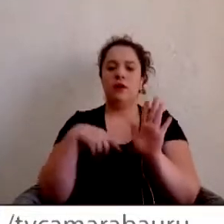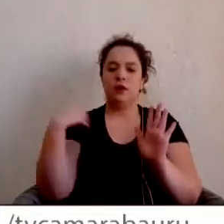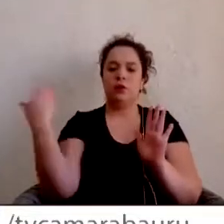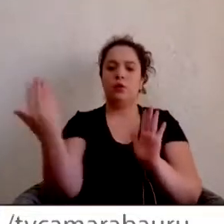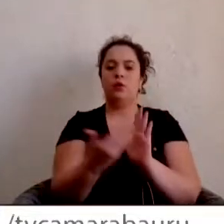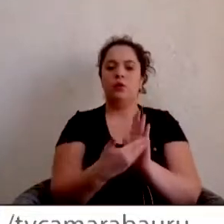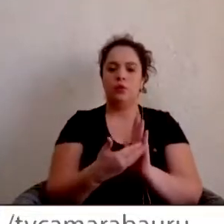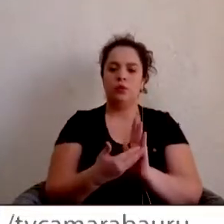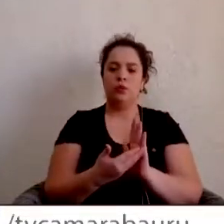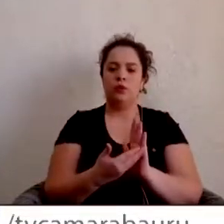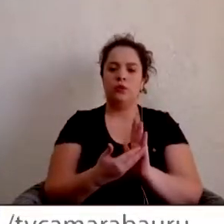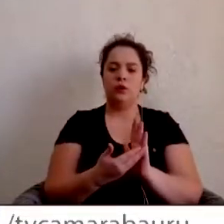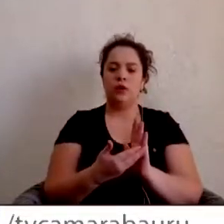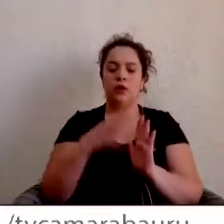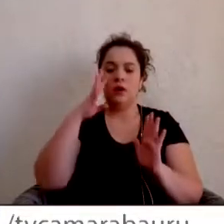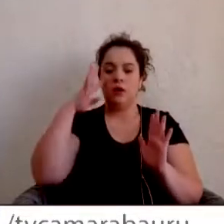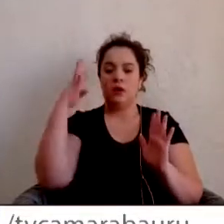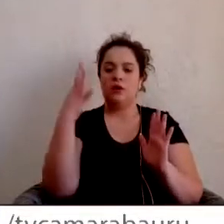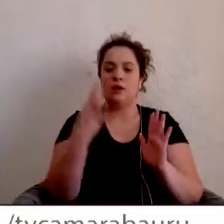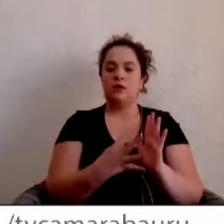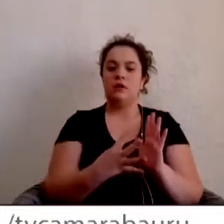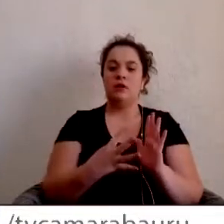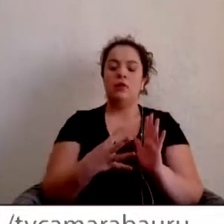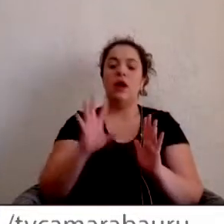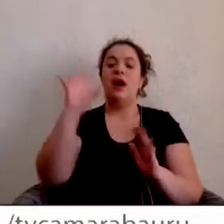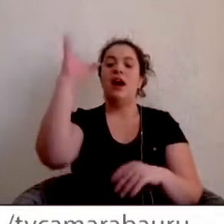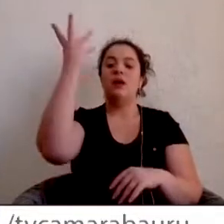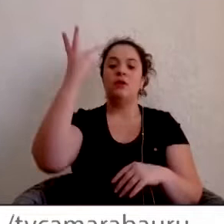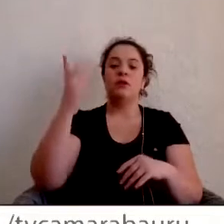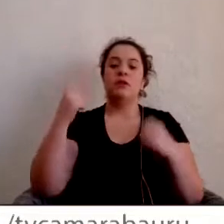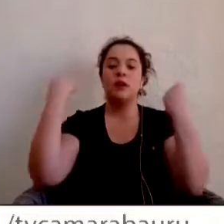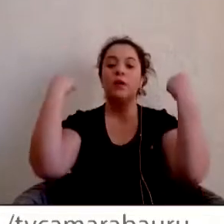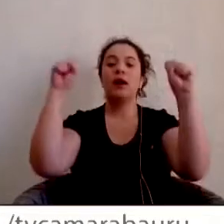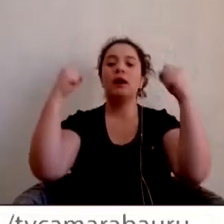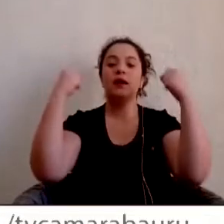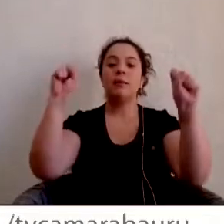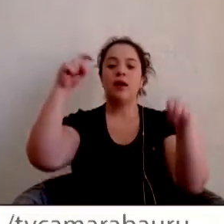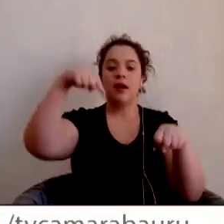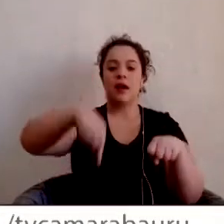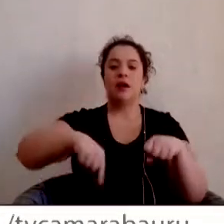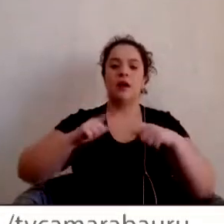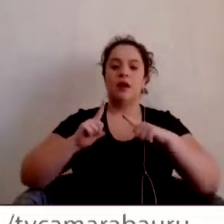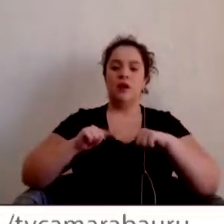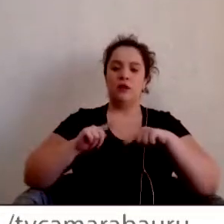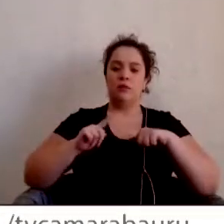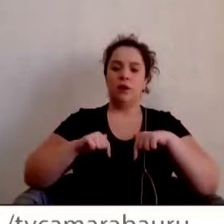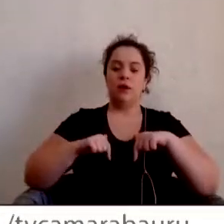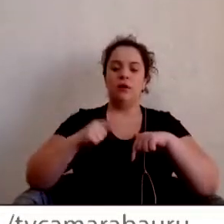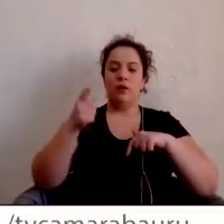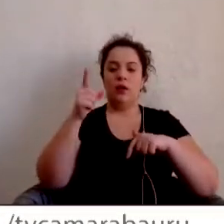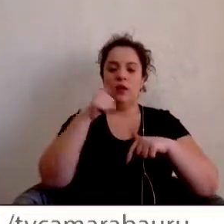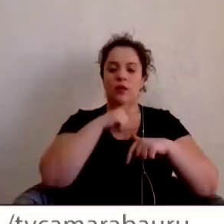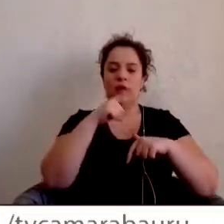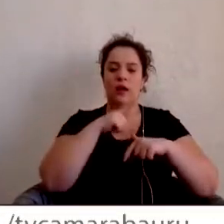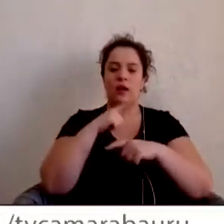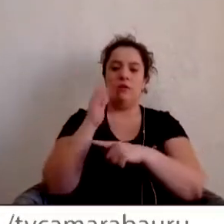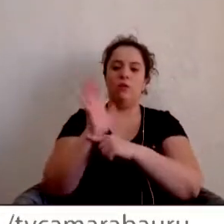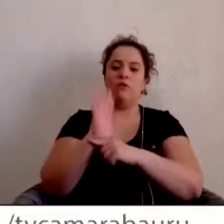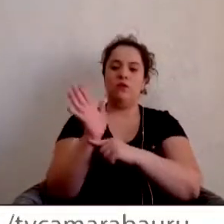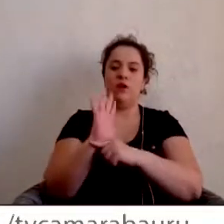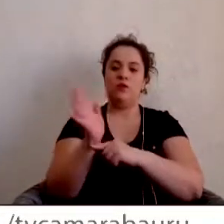a realidade das academias aqui de Bauru. Eu gostaria que a DVFIB exibisse, então, o vídeo que nós fizemos a semana